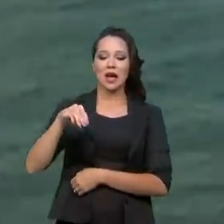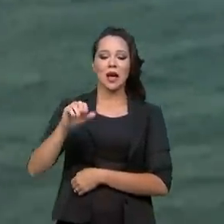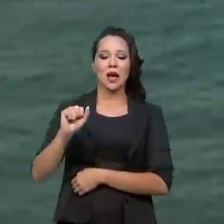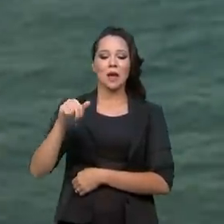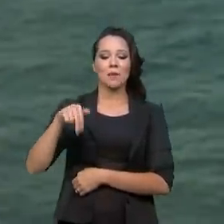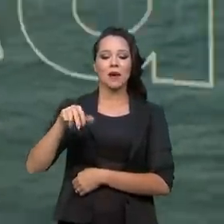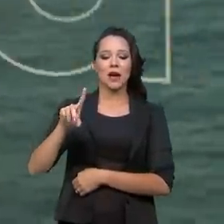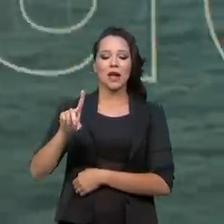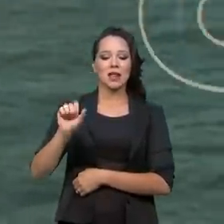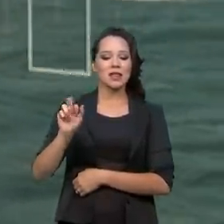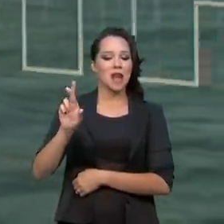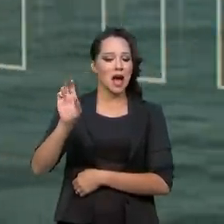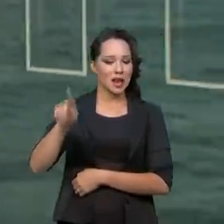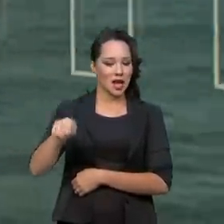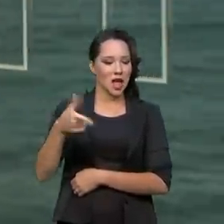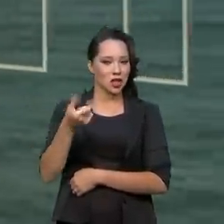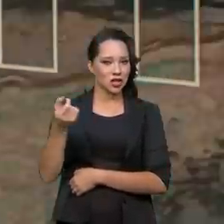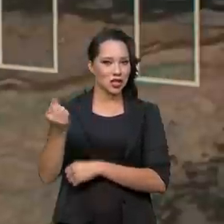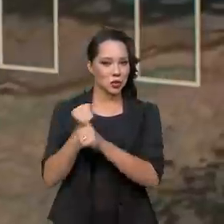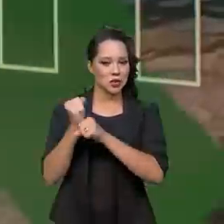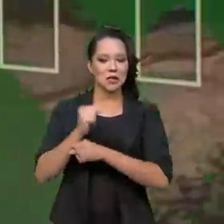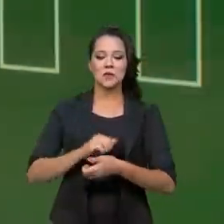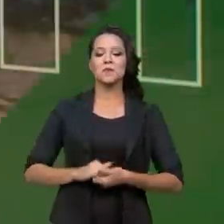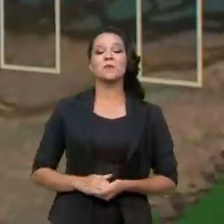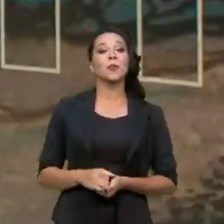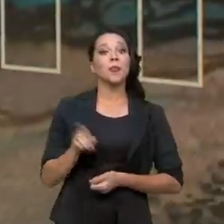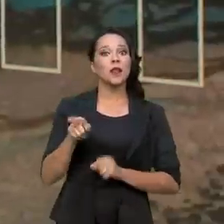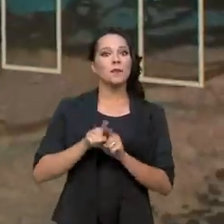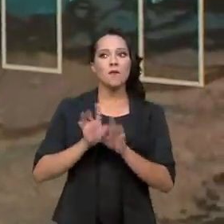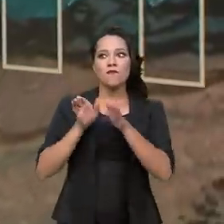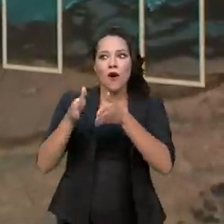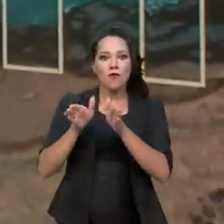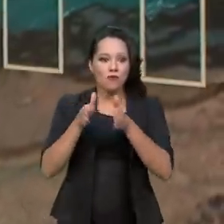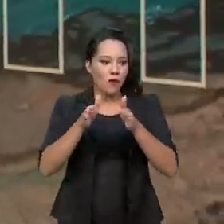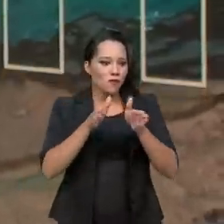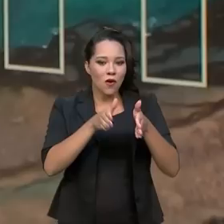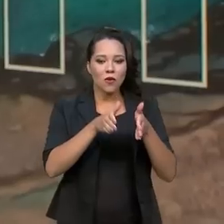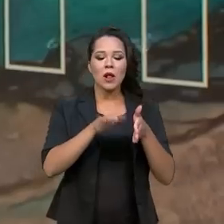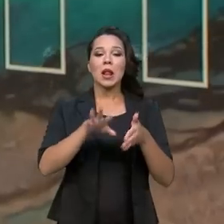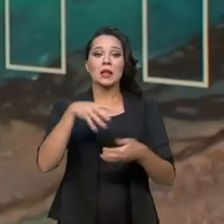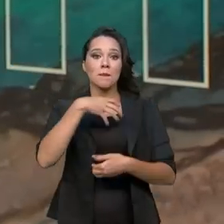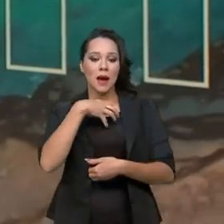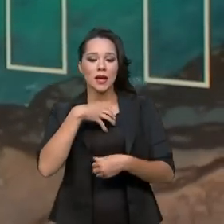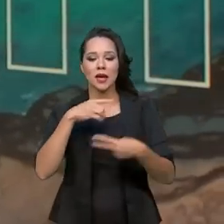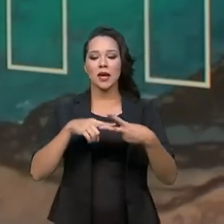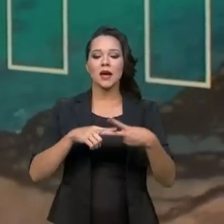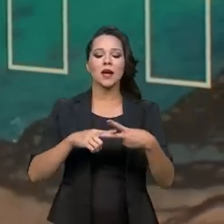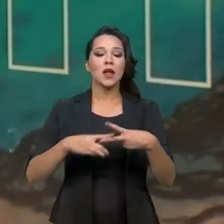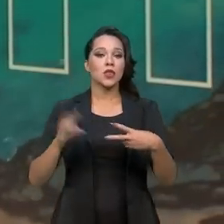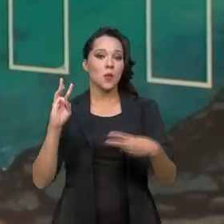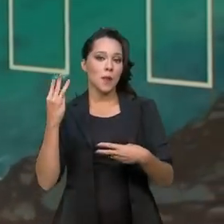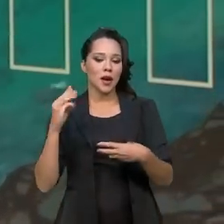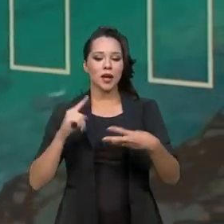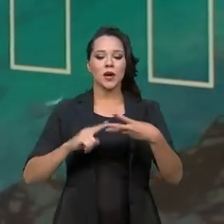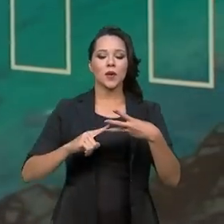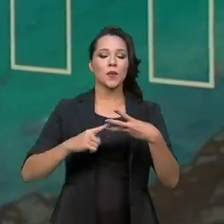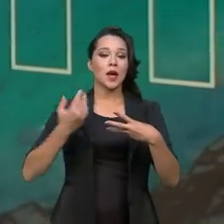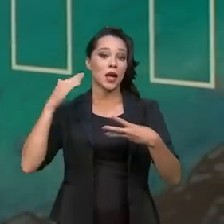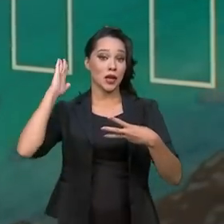essa esquadra, ela conseguiu debelar os focos de resistência na Bahia, no Maranhão e também no